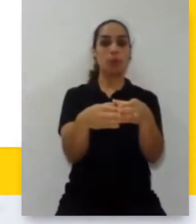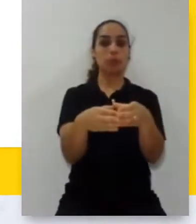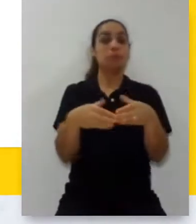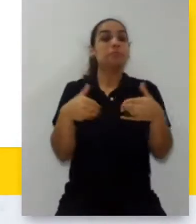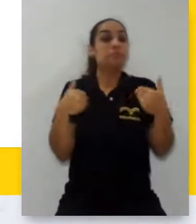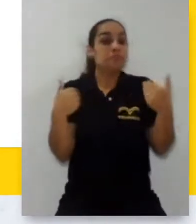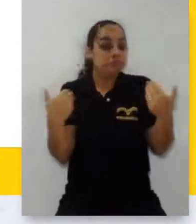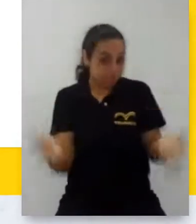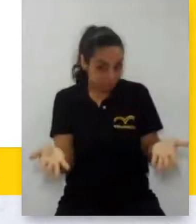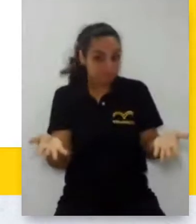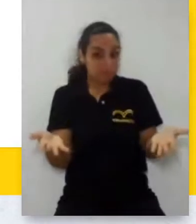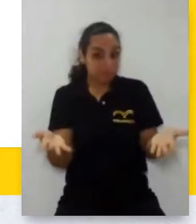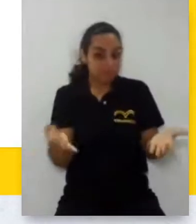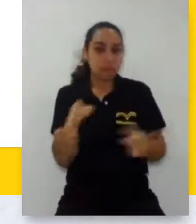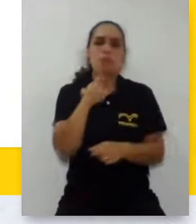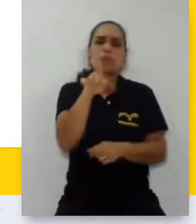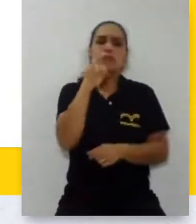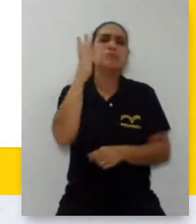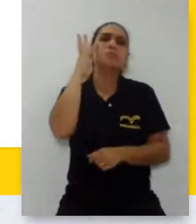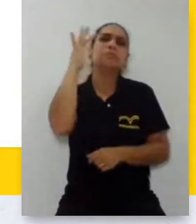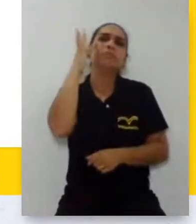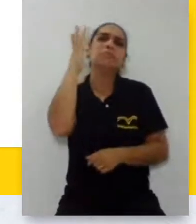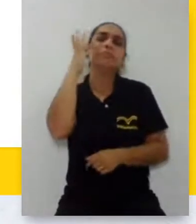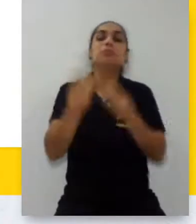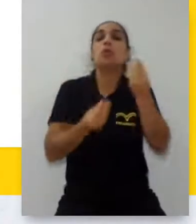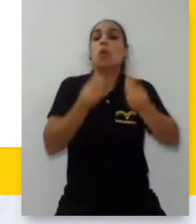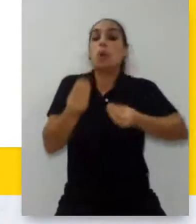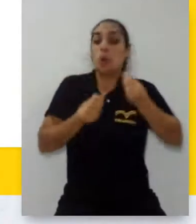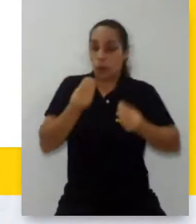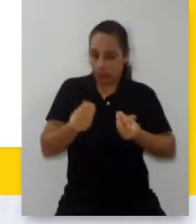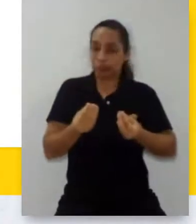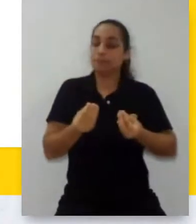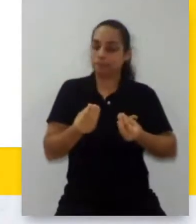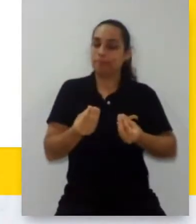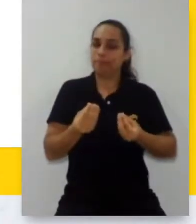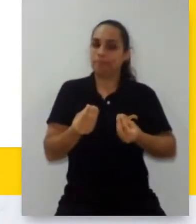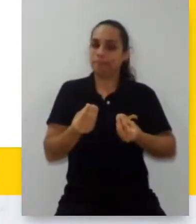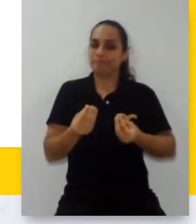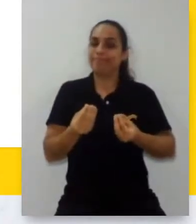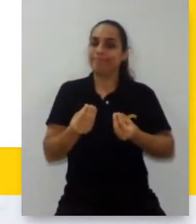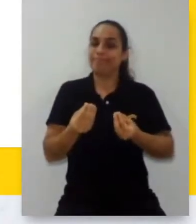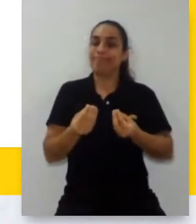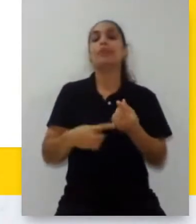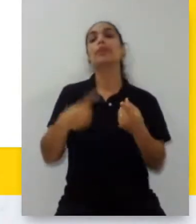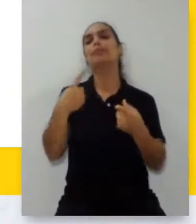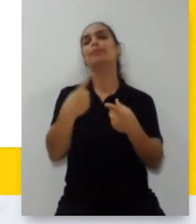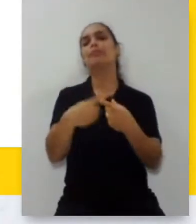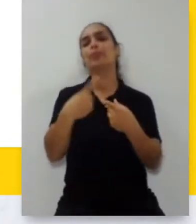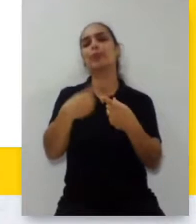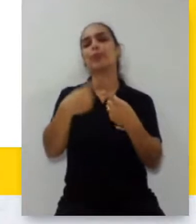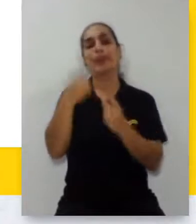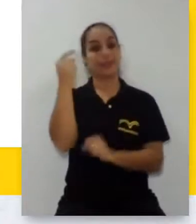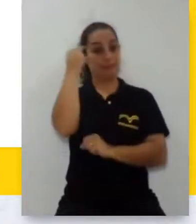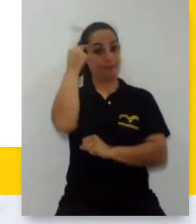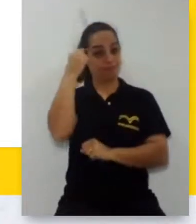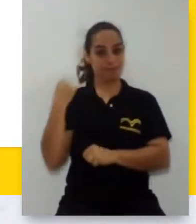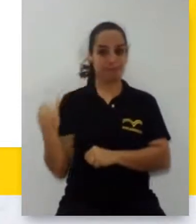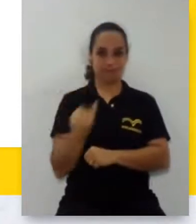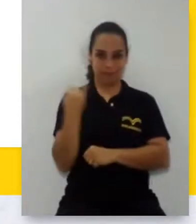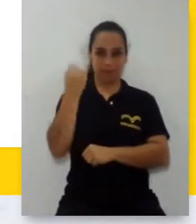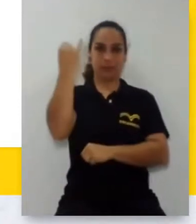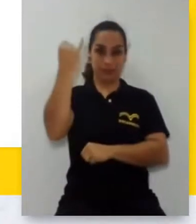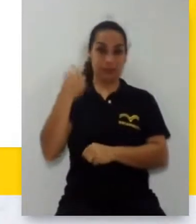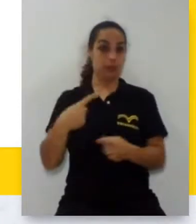nessa situação. Essa primeira analogia é o seguinte, pessoal. Como músicos, né, ou como o próprio maestro,